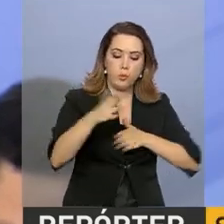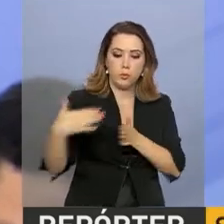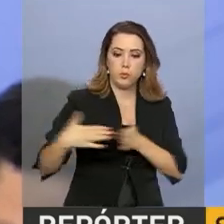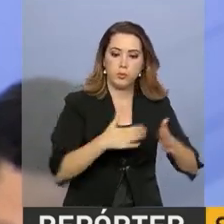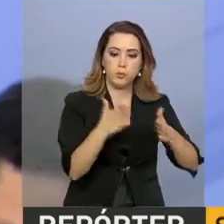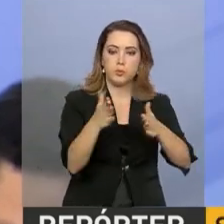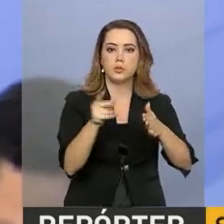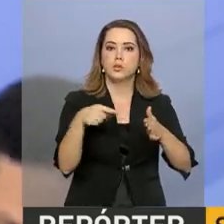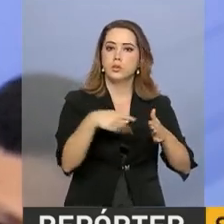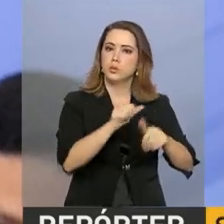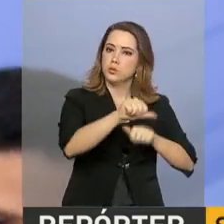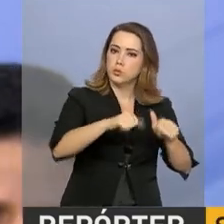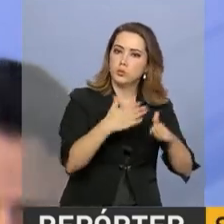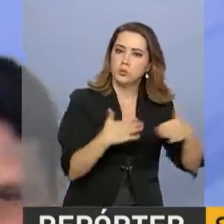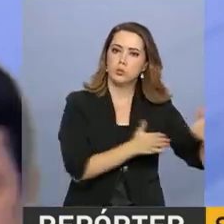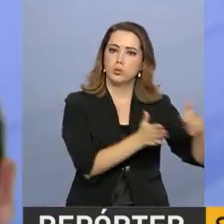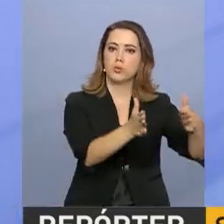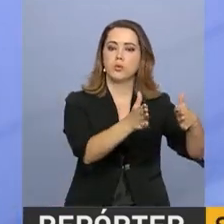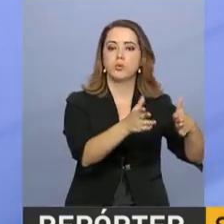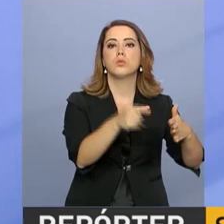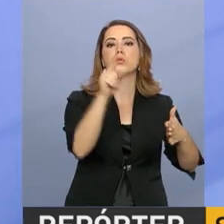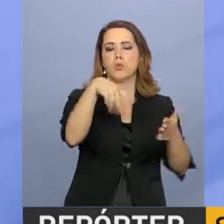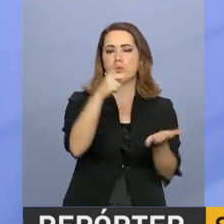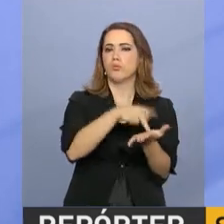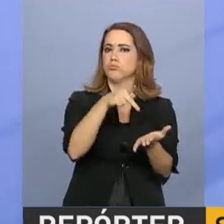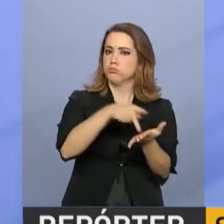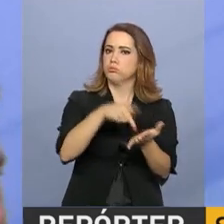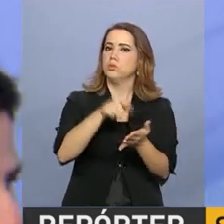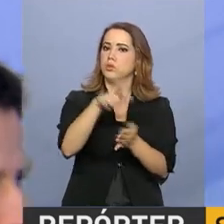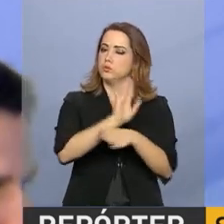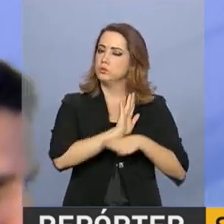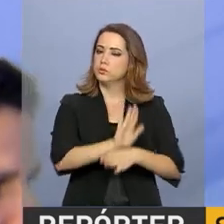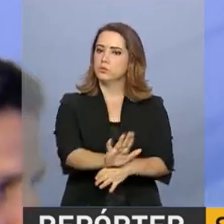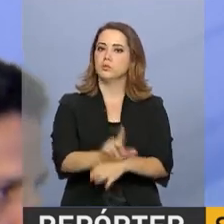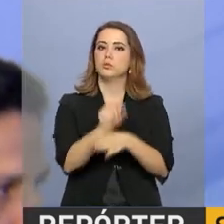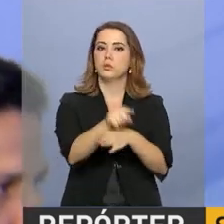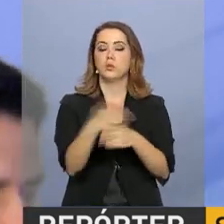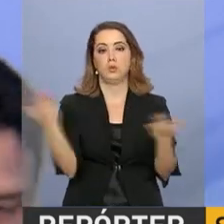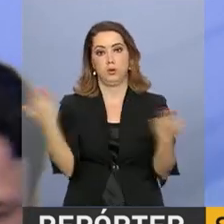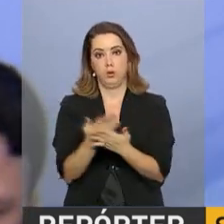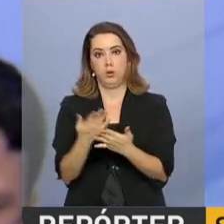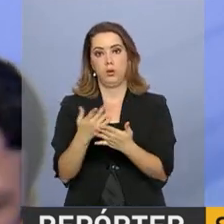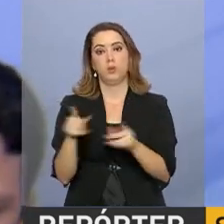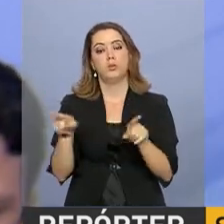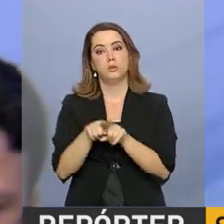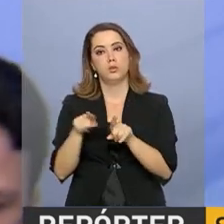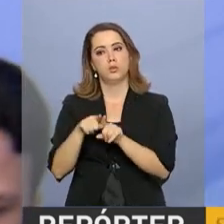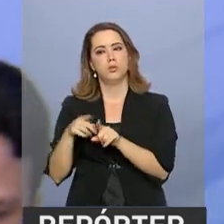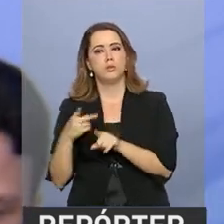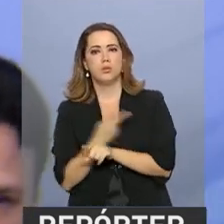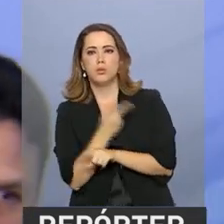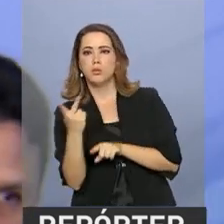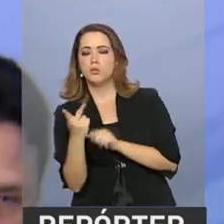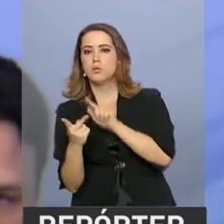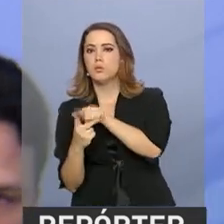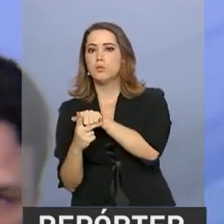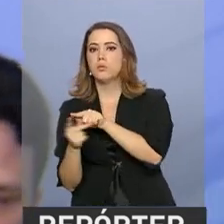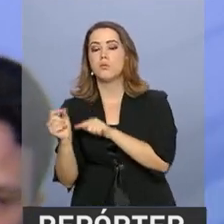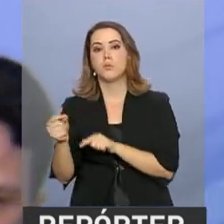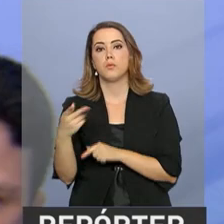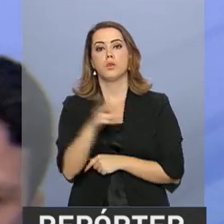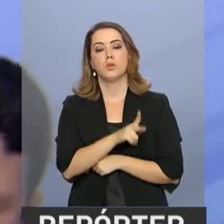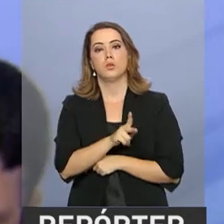devemos apoiá-la, fazer com que ela sirva para os seus propósitos. E agora, o governo do